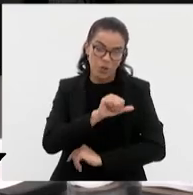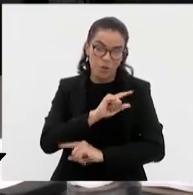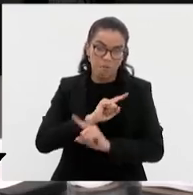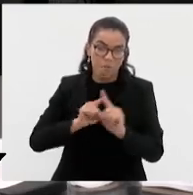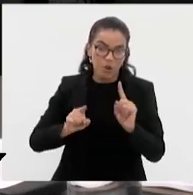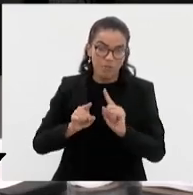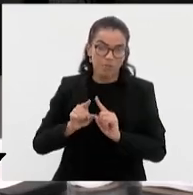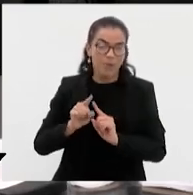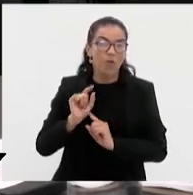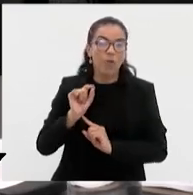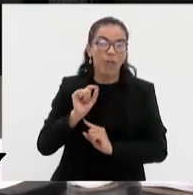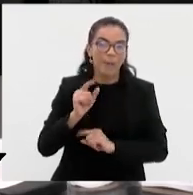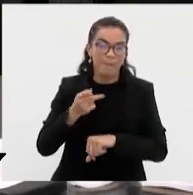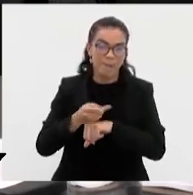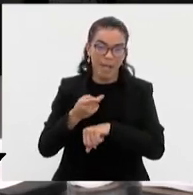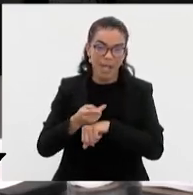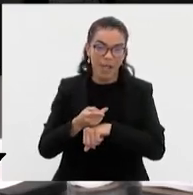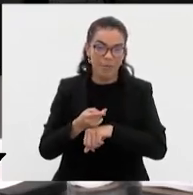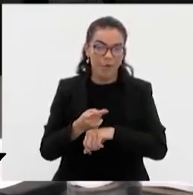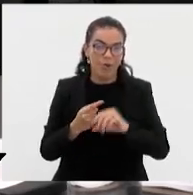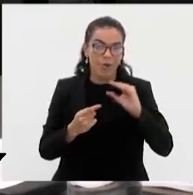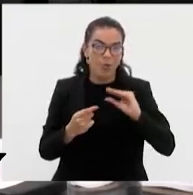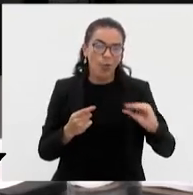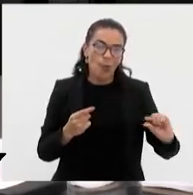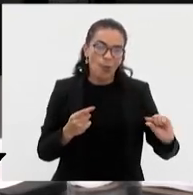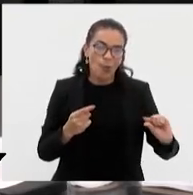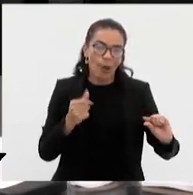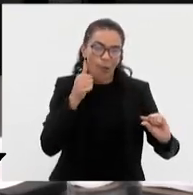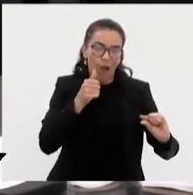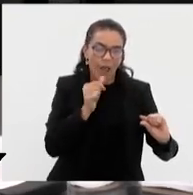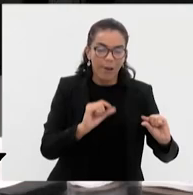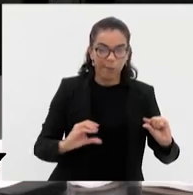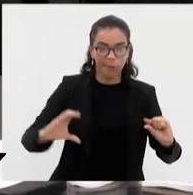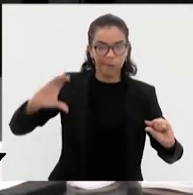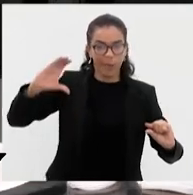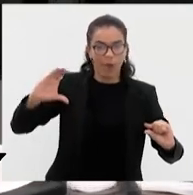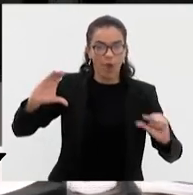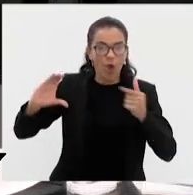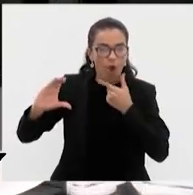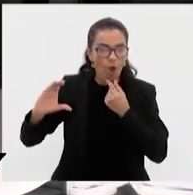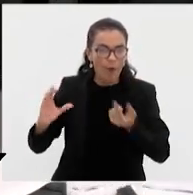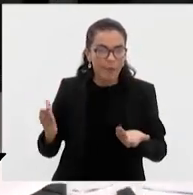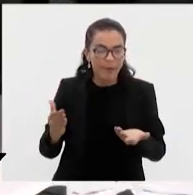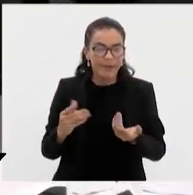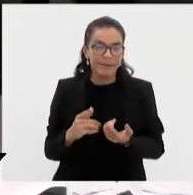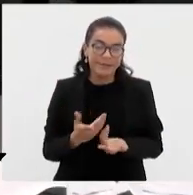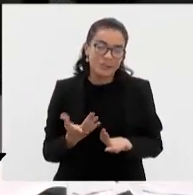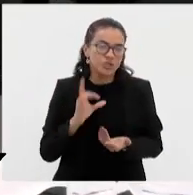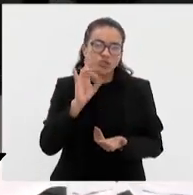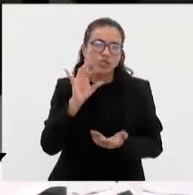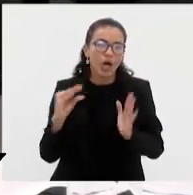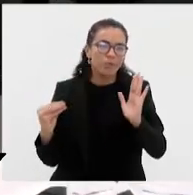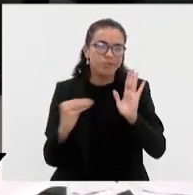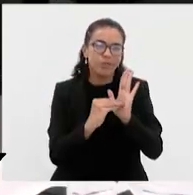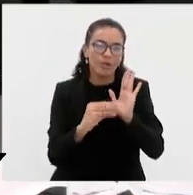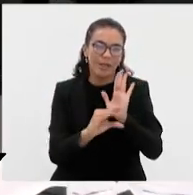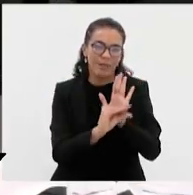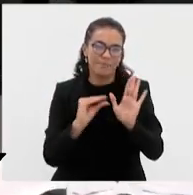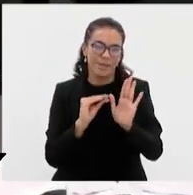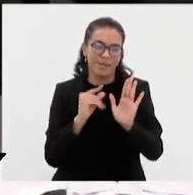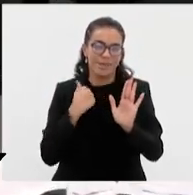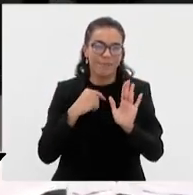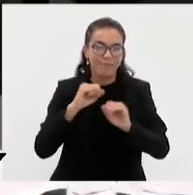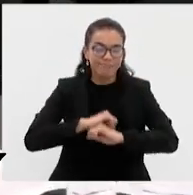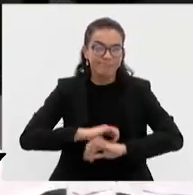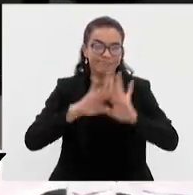concessão de premiação diferenciada. Eu só queria deixar isso claro numa emenda, enfim, para que a gente não interfira no